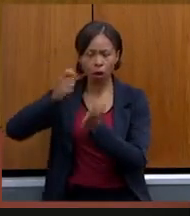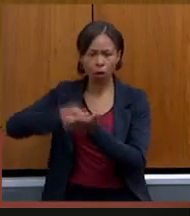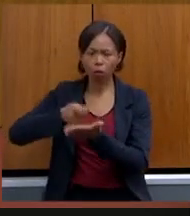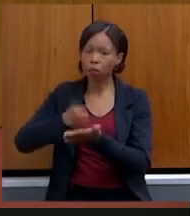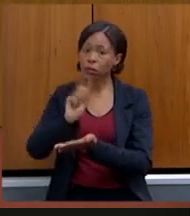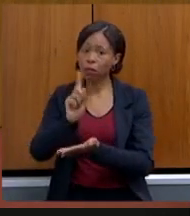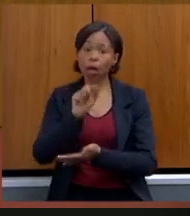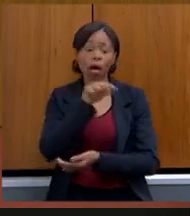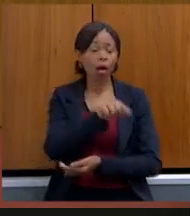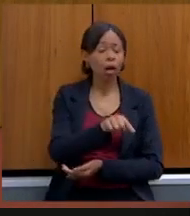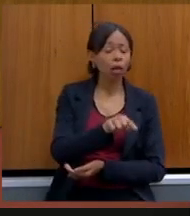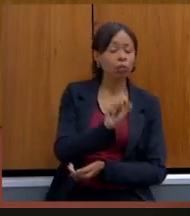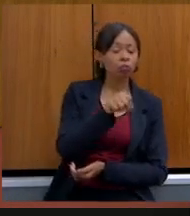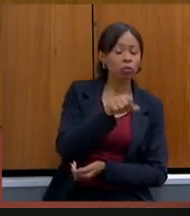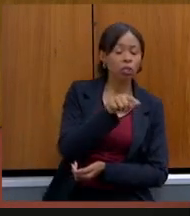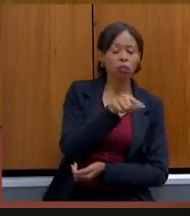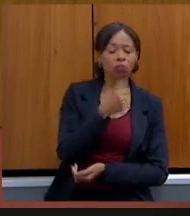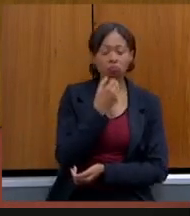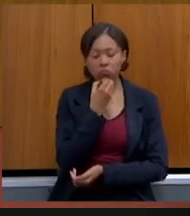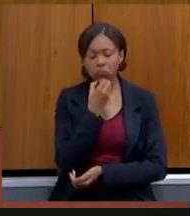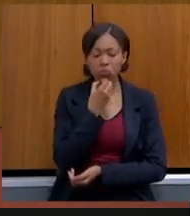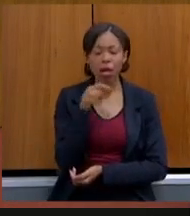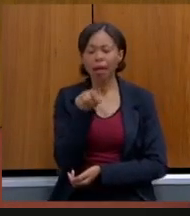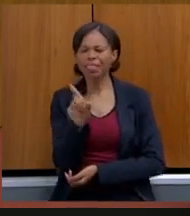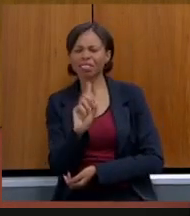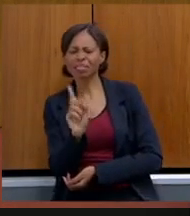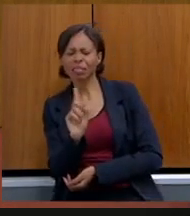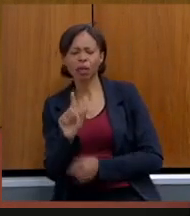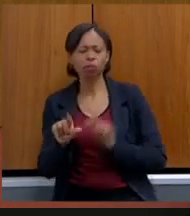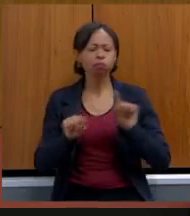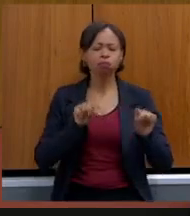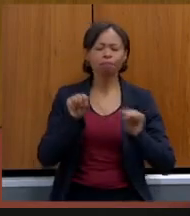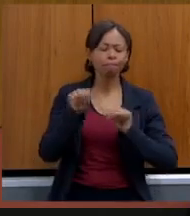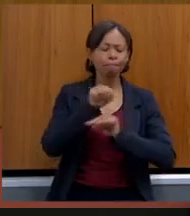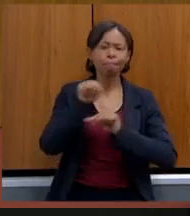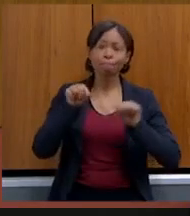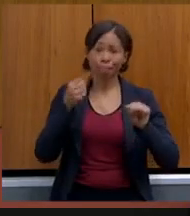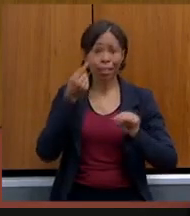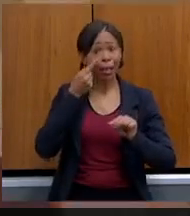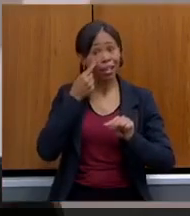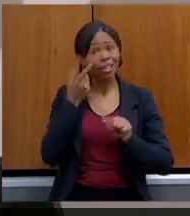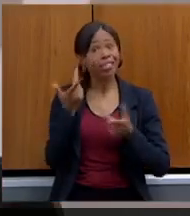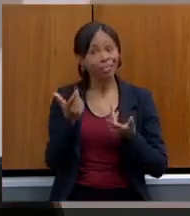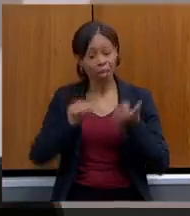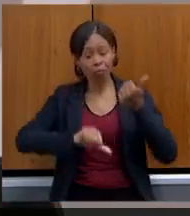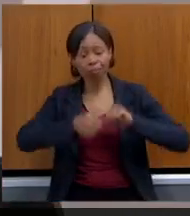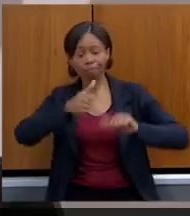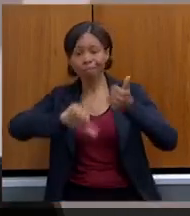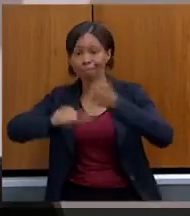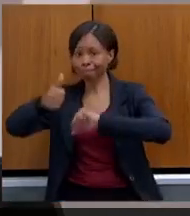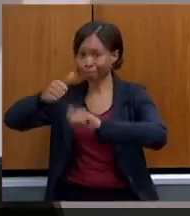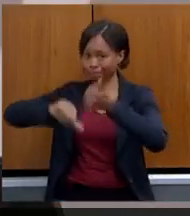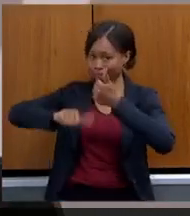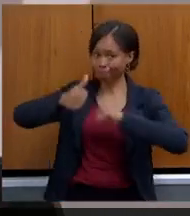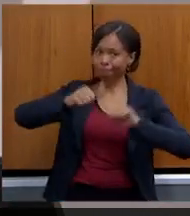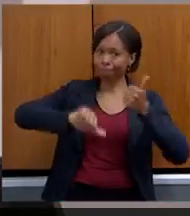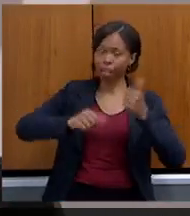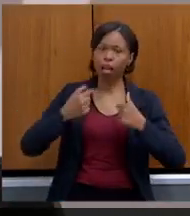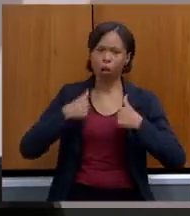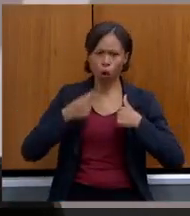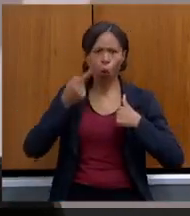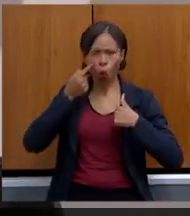Júlia é assim que não é eu acho que elas continuam na rede estadual para mim é melhor então a sugestão que eu vi das diretoras da da